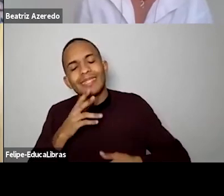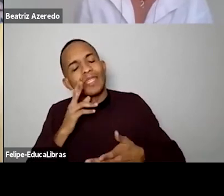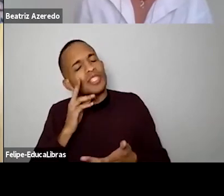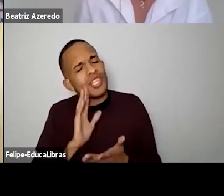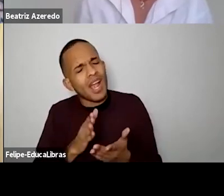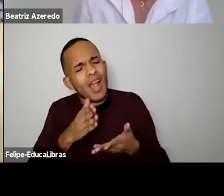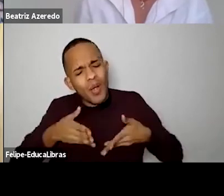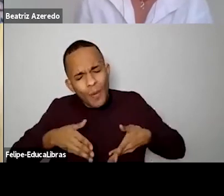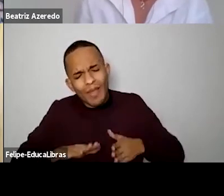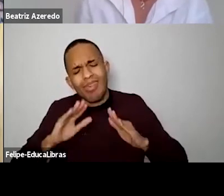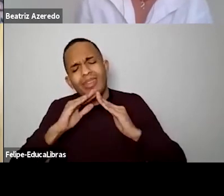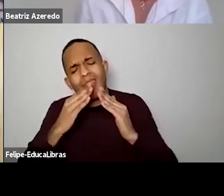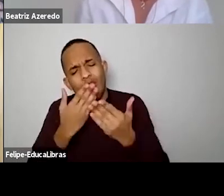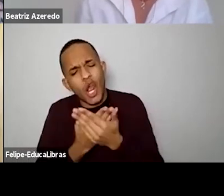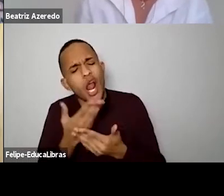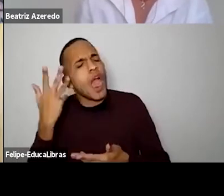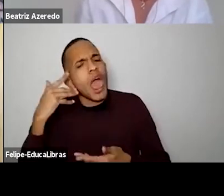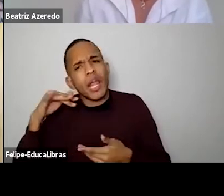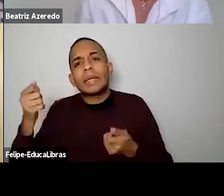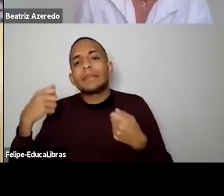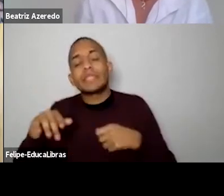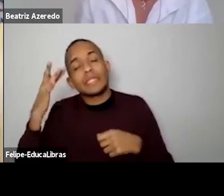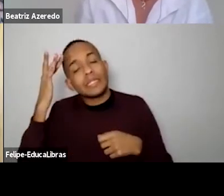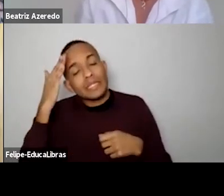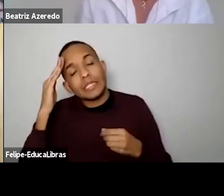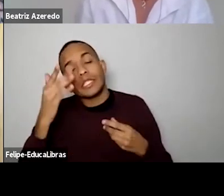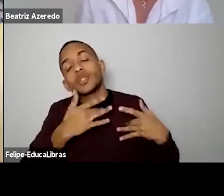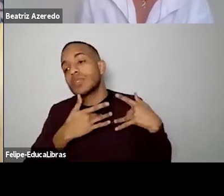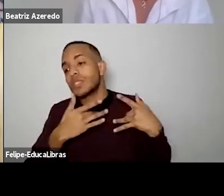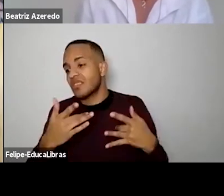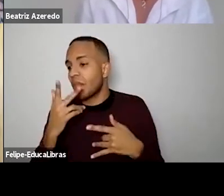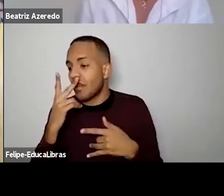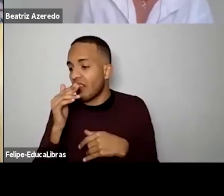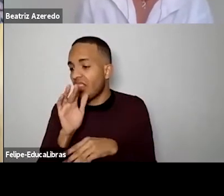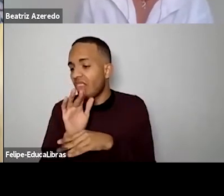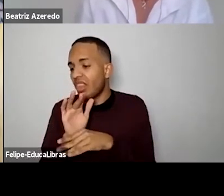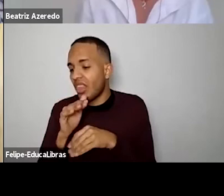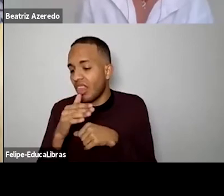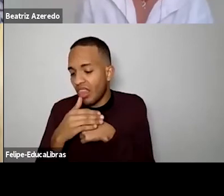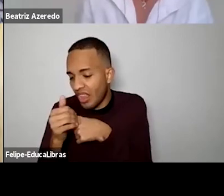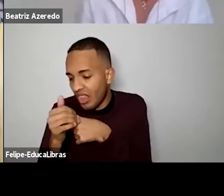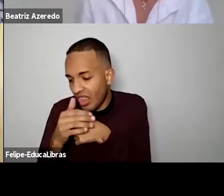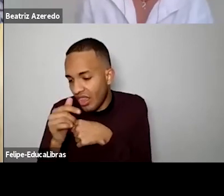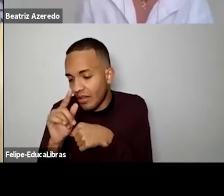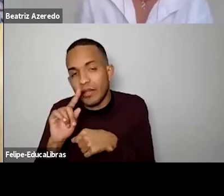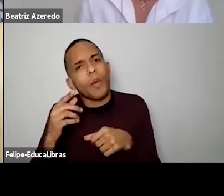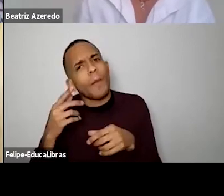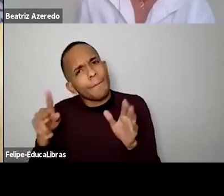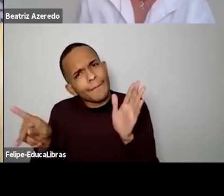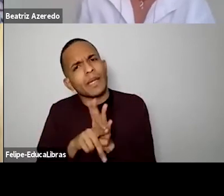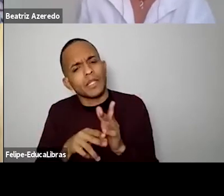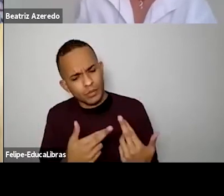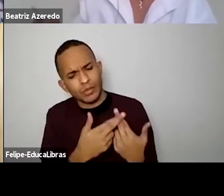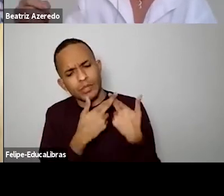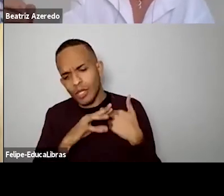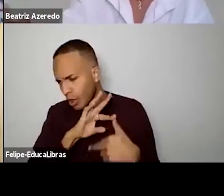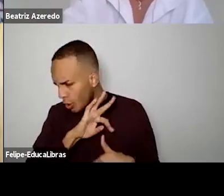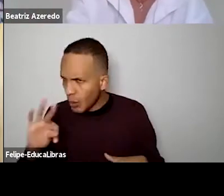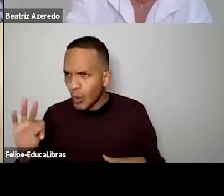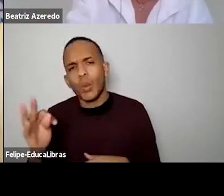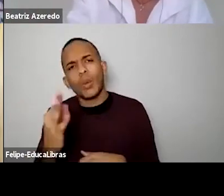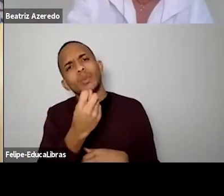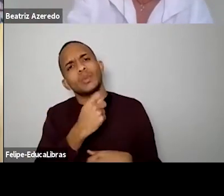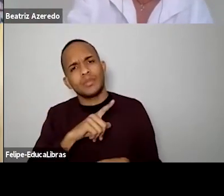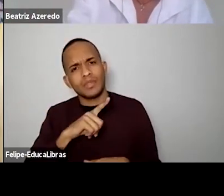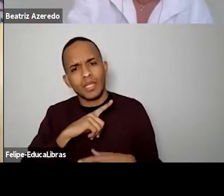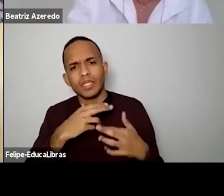desde a escola, a gente tem que entender doação não como uma caridade, mas como um ato de cidadania mesmo. Todo mundo tem um monte de